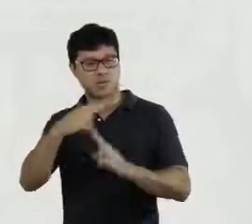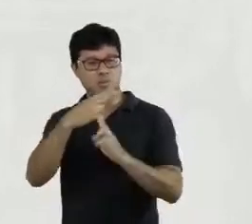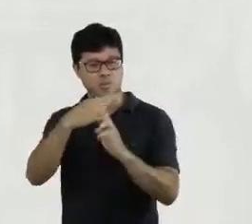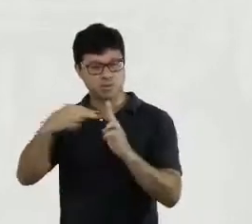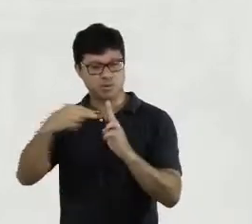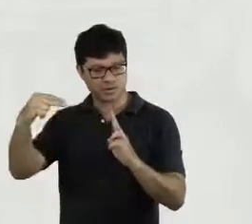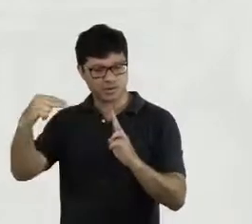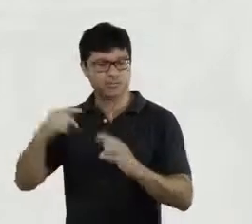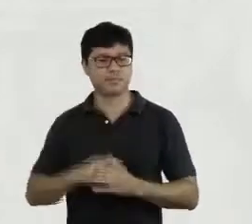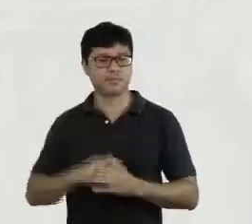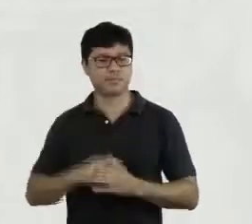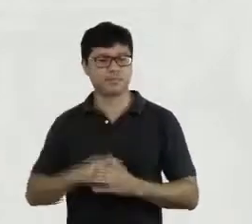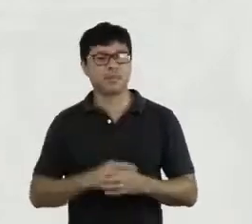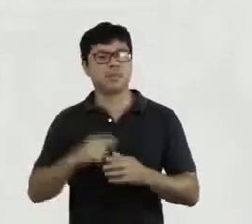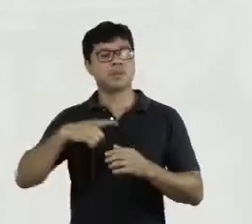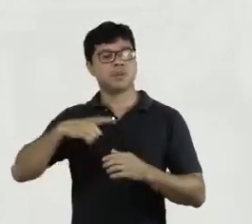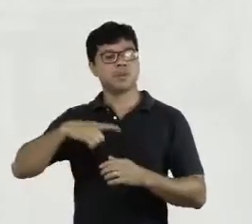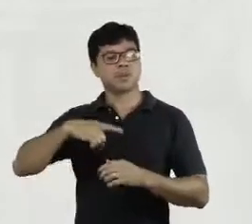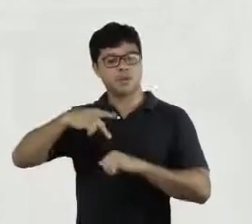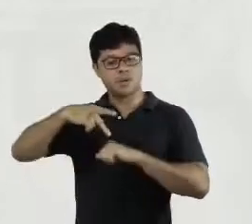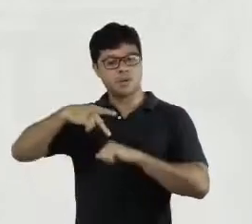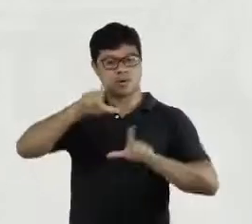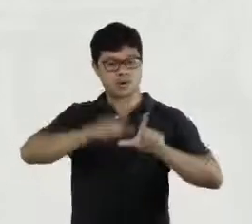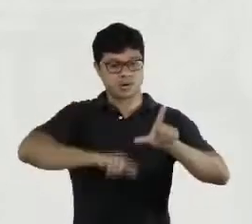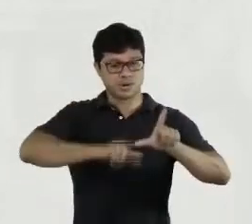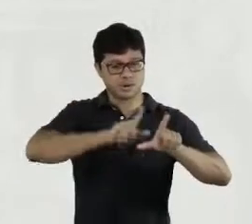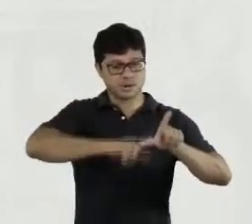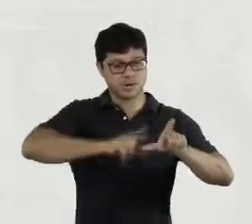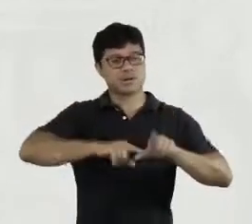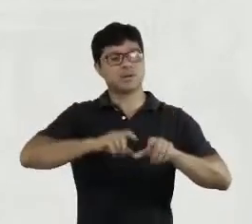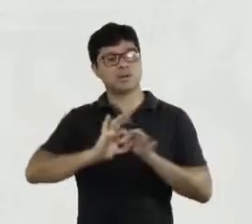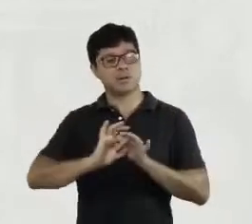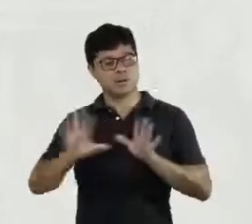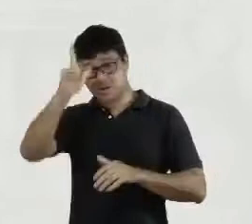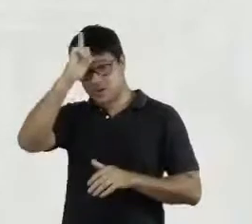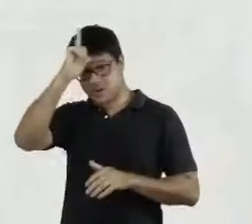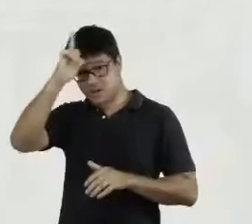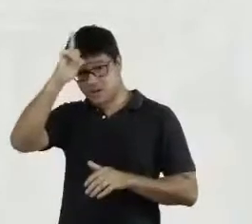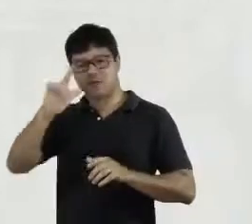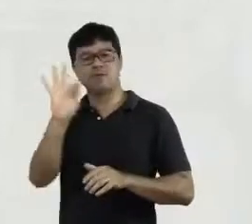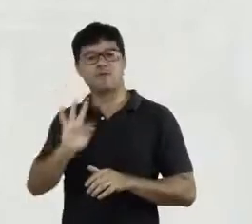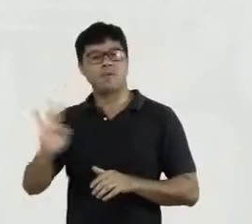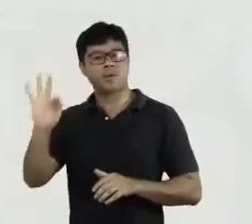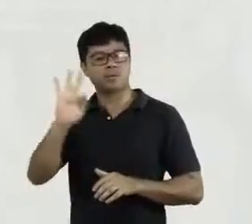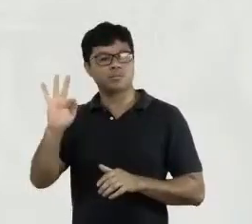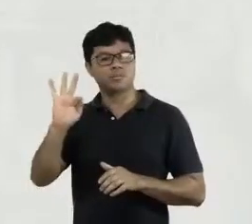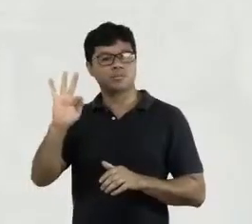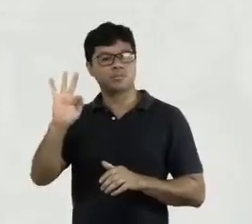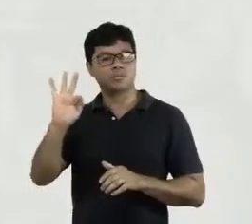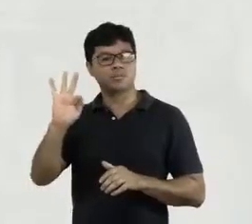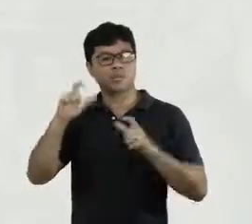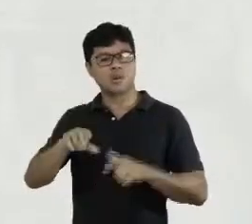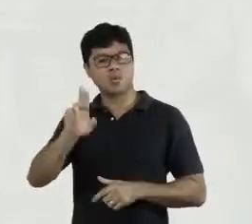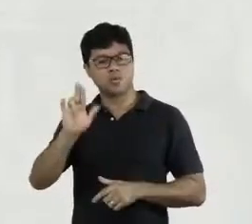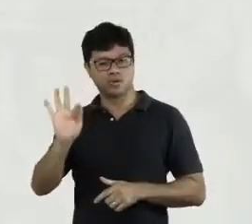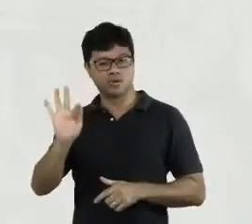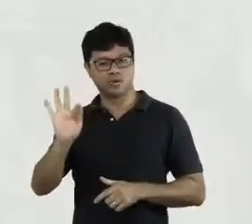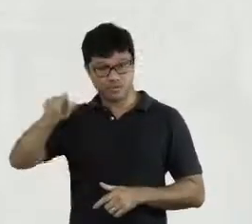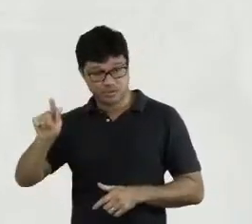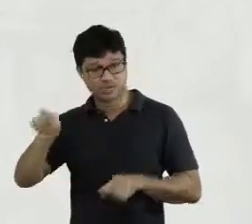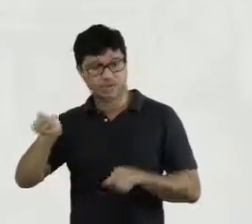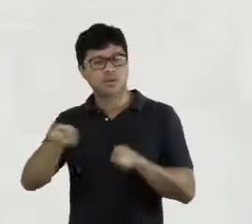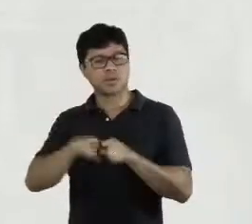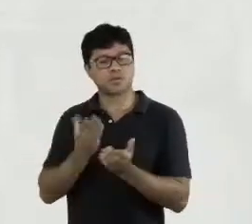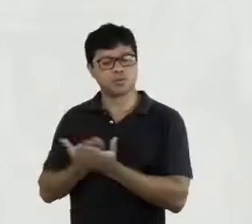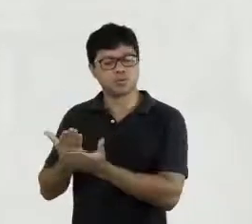UNB. Possui graduação em Letras com habilitação em Alemão pela Faculdade de Letras da Universidade Federal de Minas Gerais, com mestrado